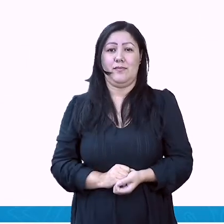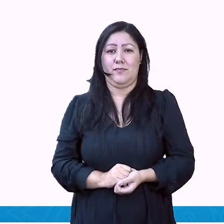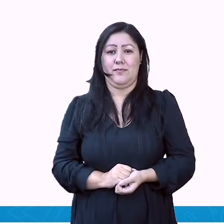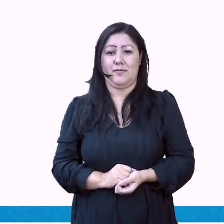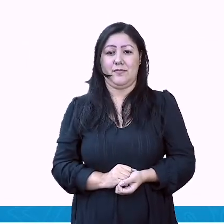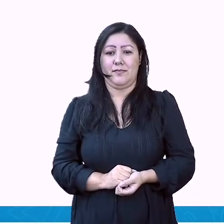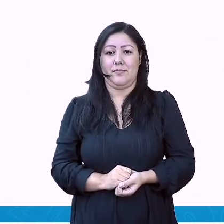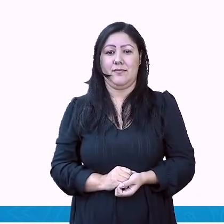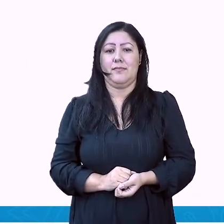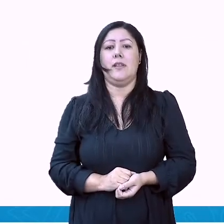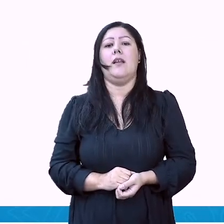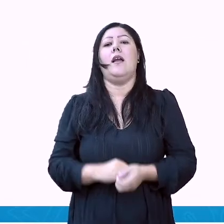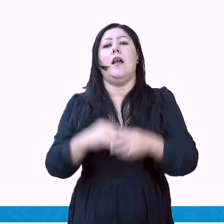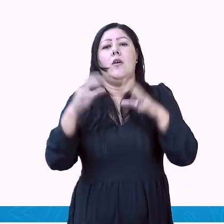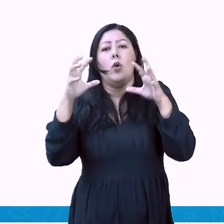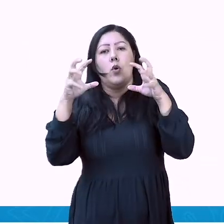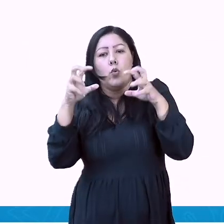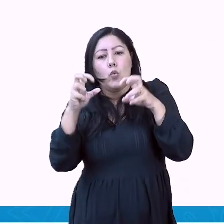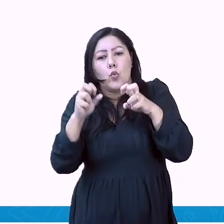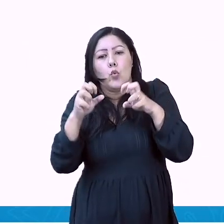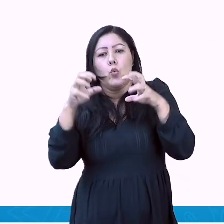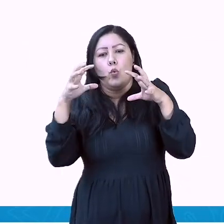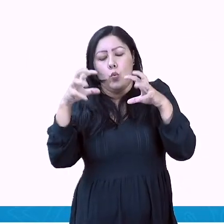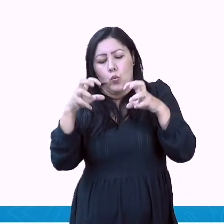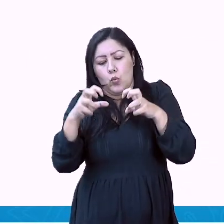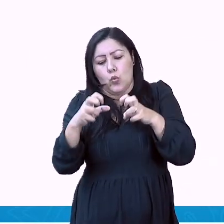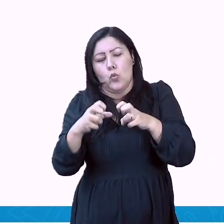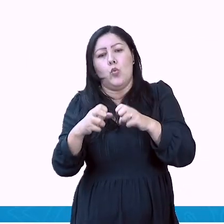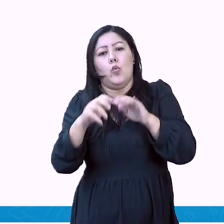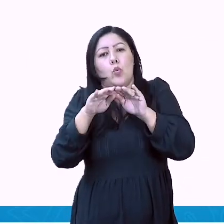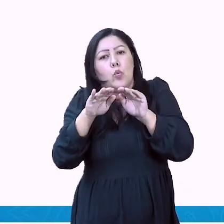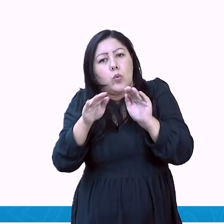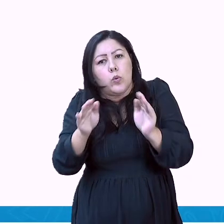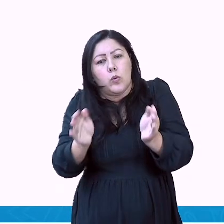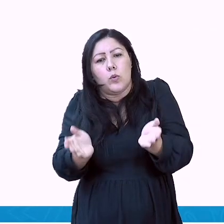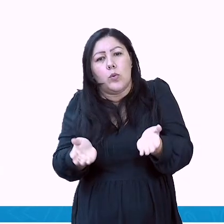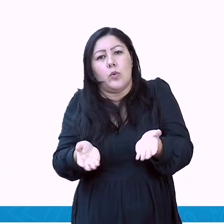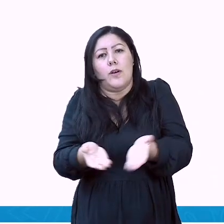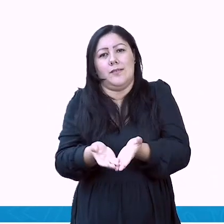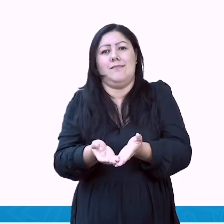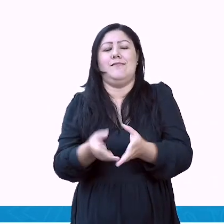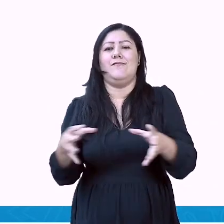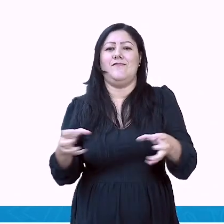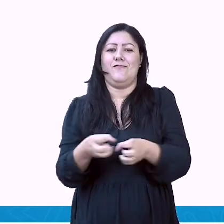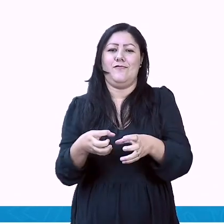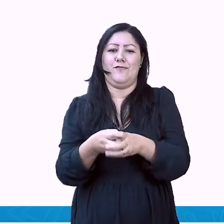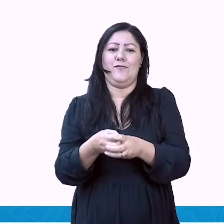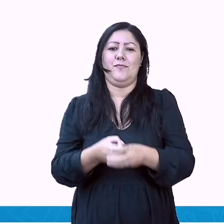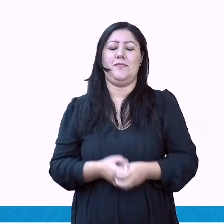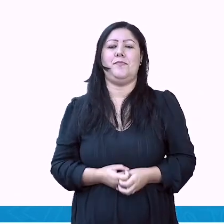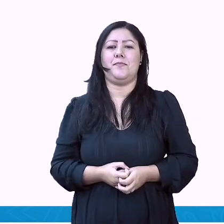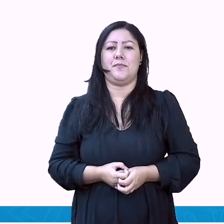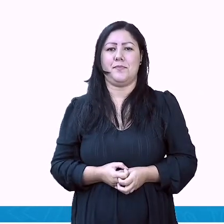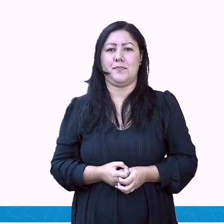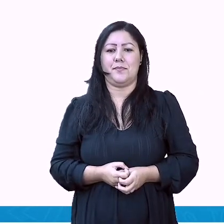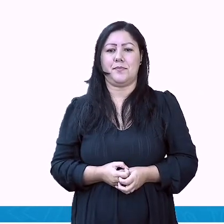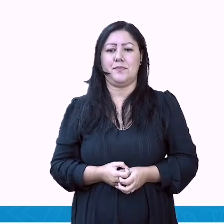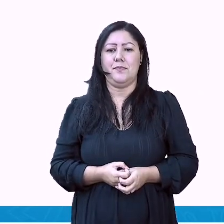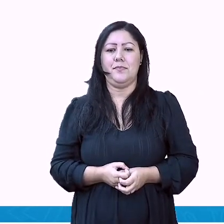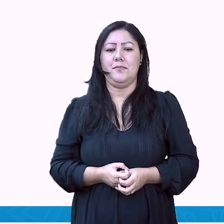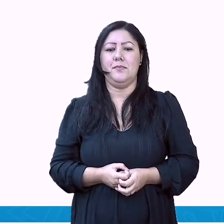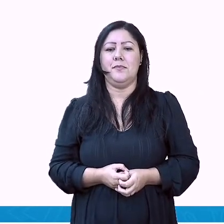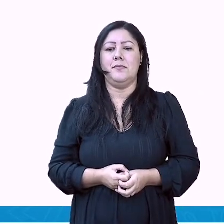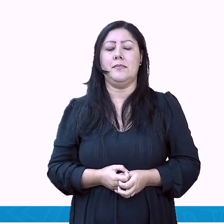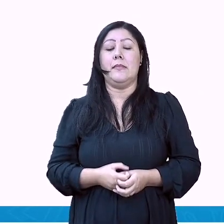Ela foi esfriando, foi com o passar do tempo. Ok? E,